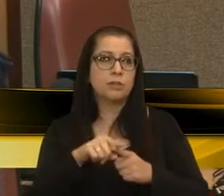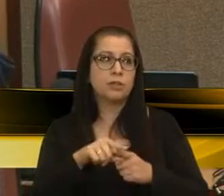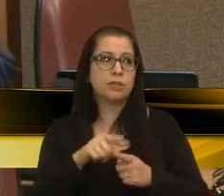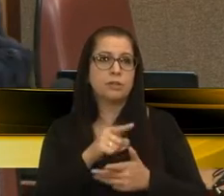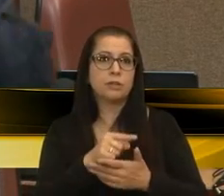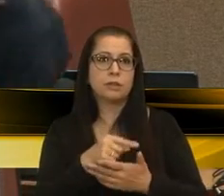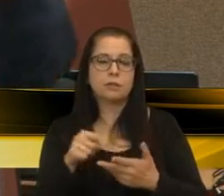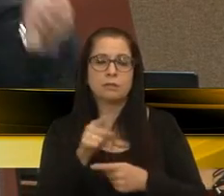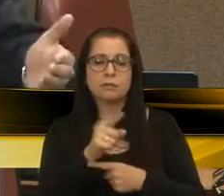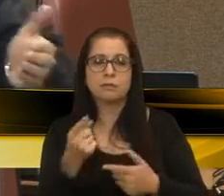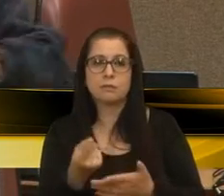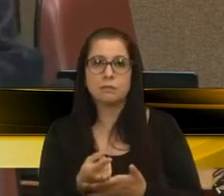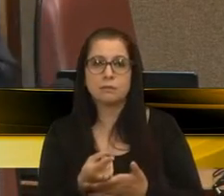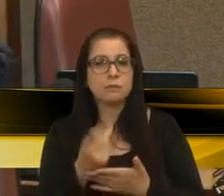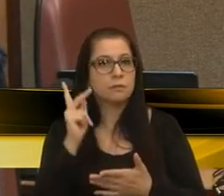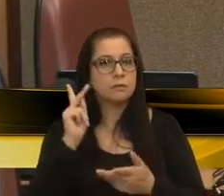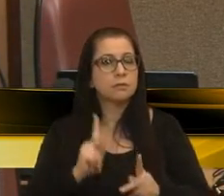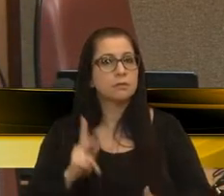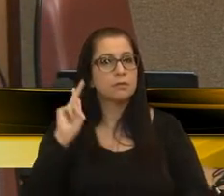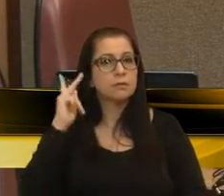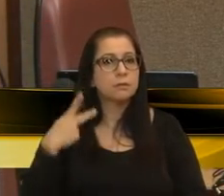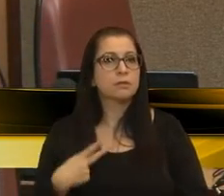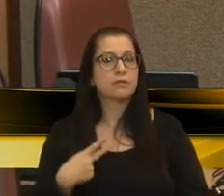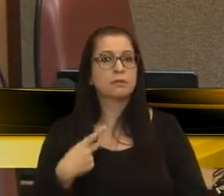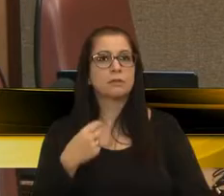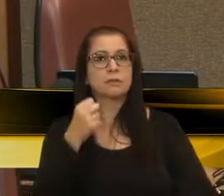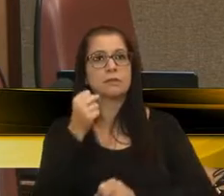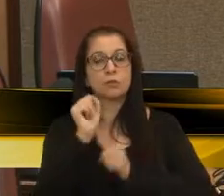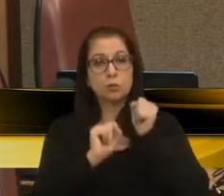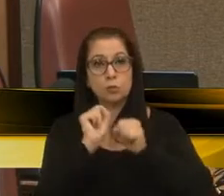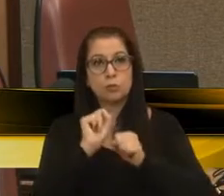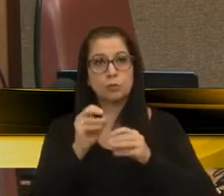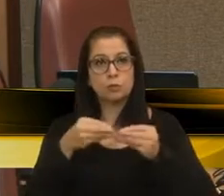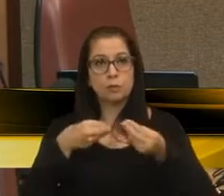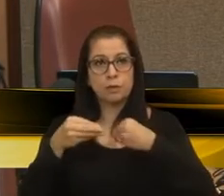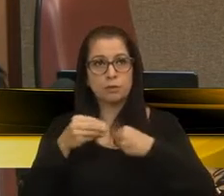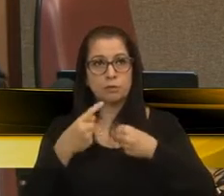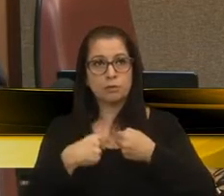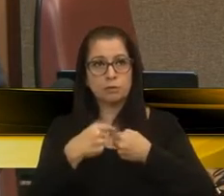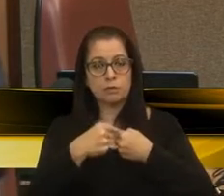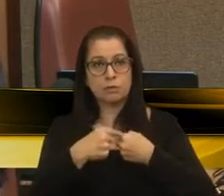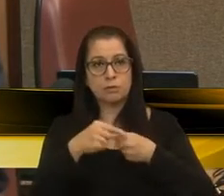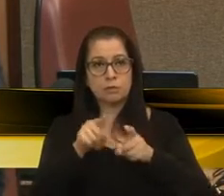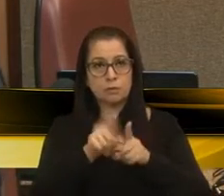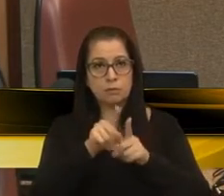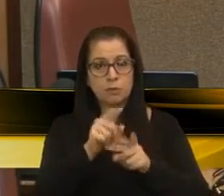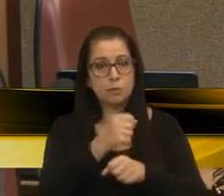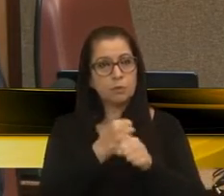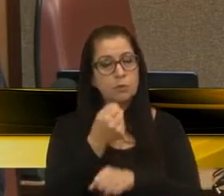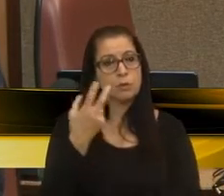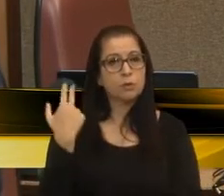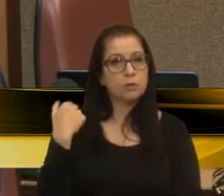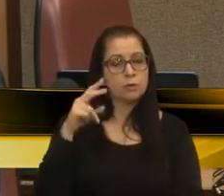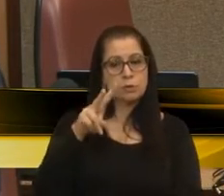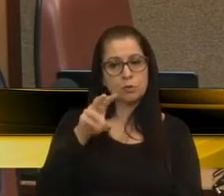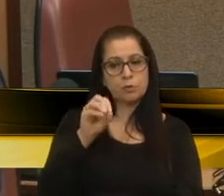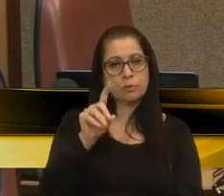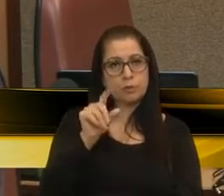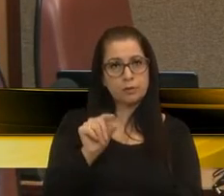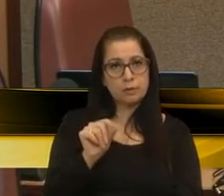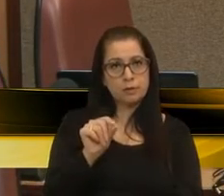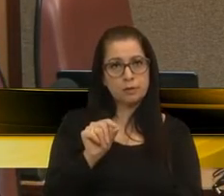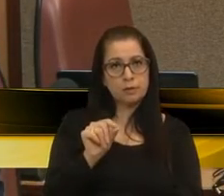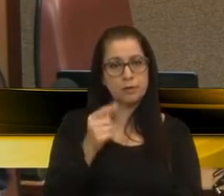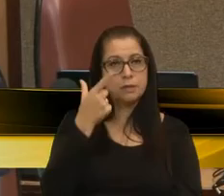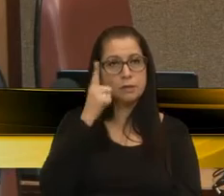uma pessoa reconhecida no ramo da indústria do plástico no nosso município, foi agraciado no ano de 2010 com a